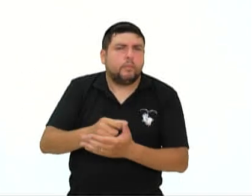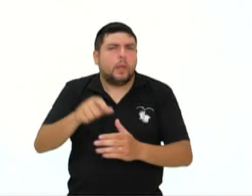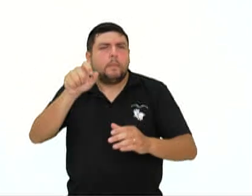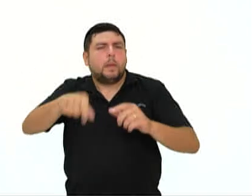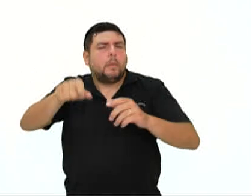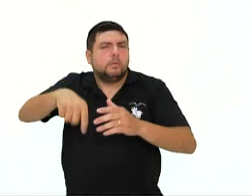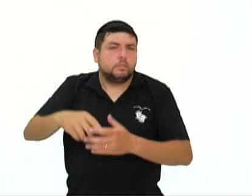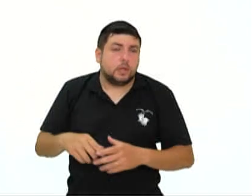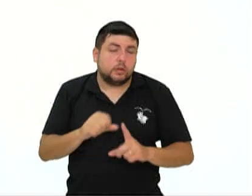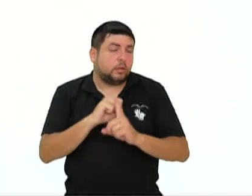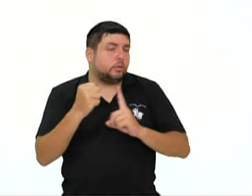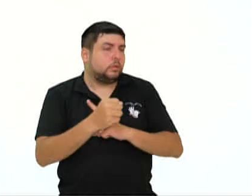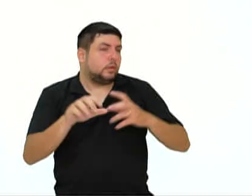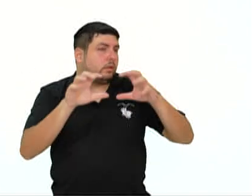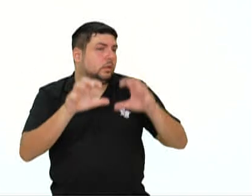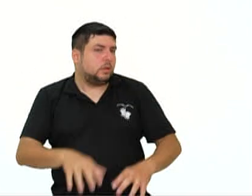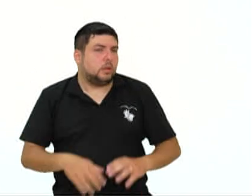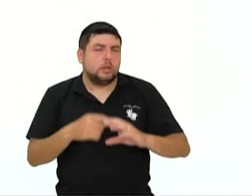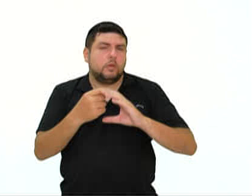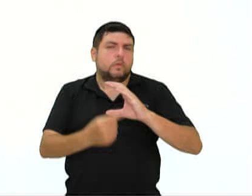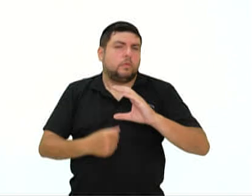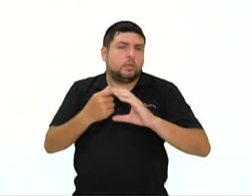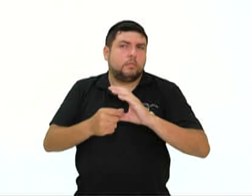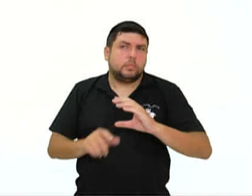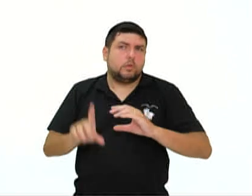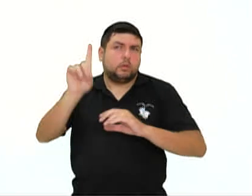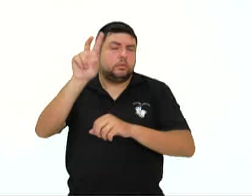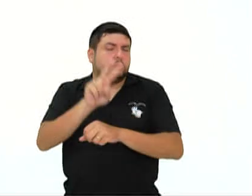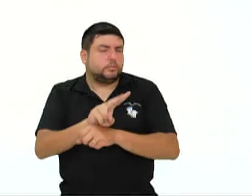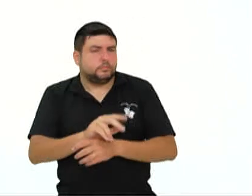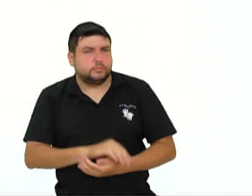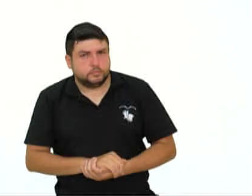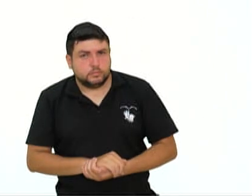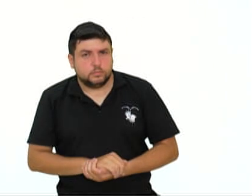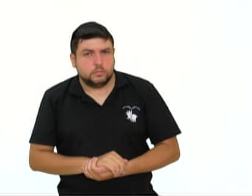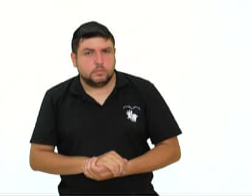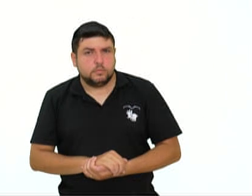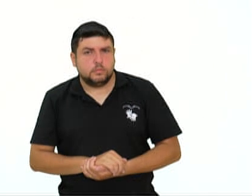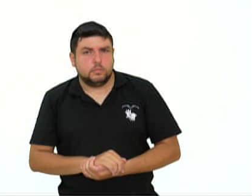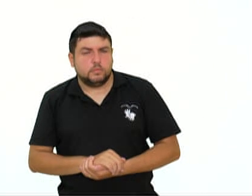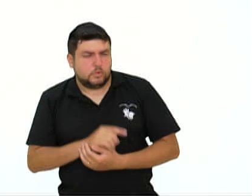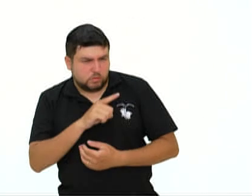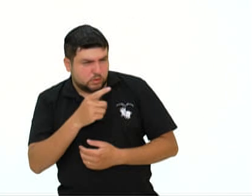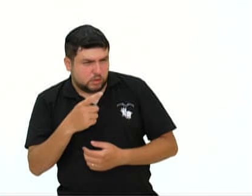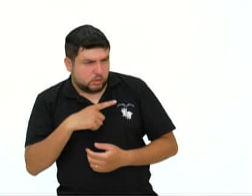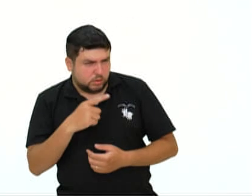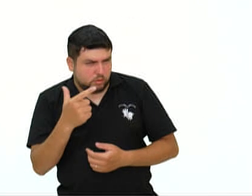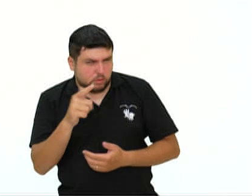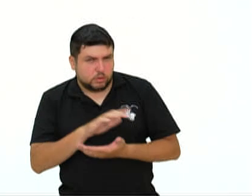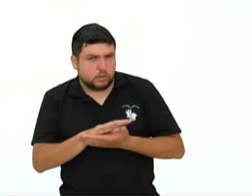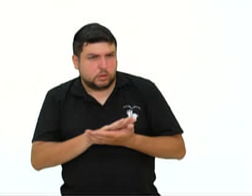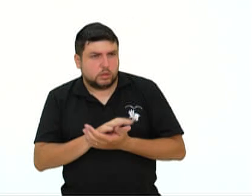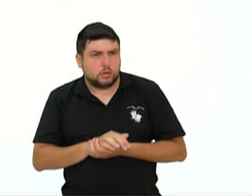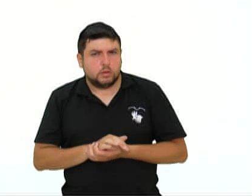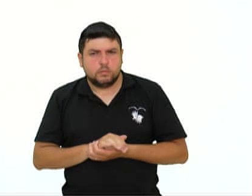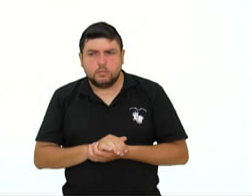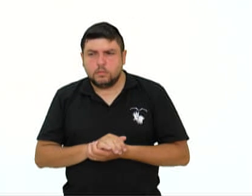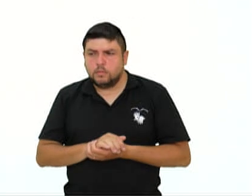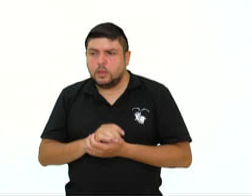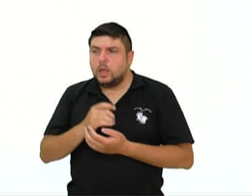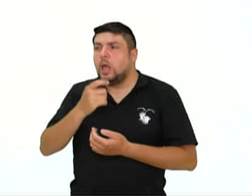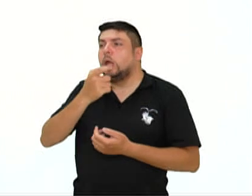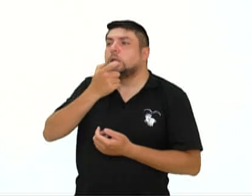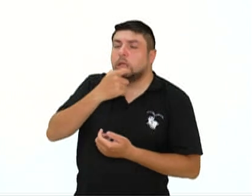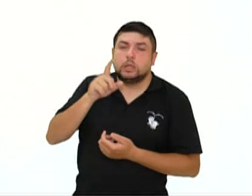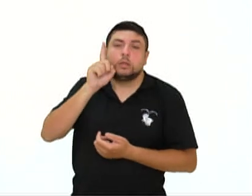que vivemos, o regime capitalista, que Deus guarde. E você não teme nada? Os ingleses e americanos temem por